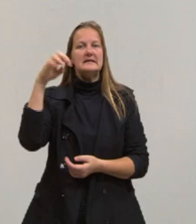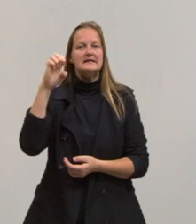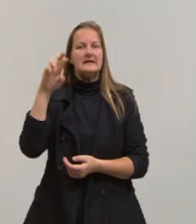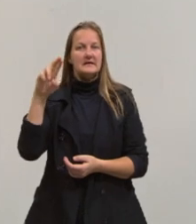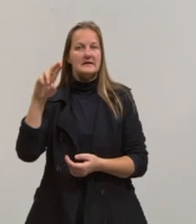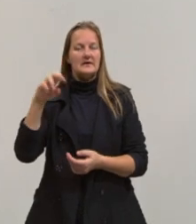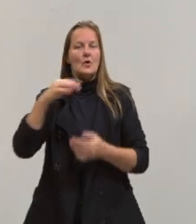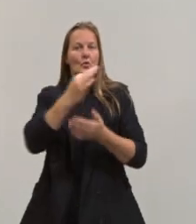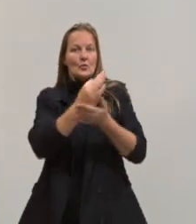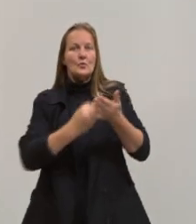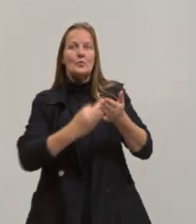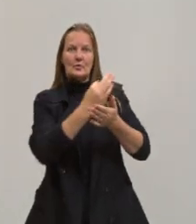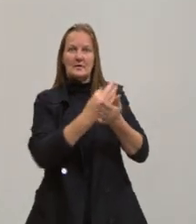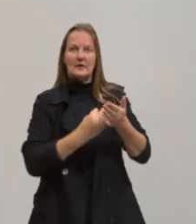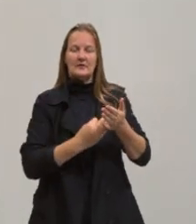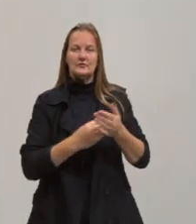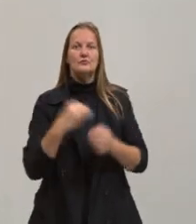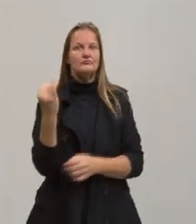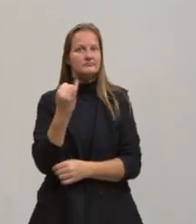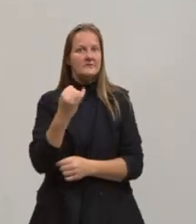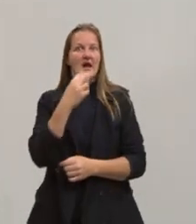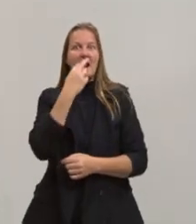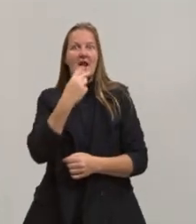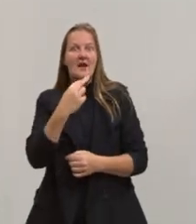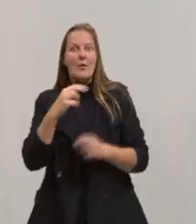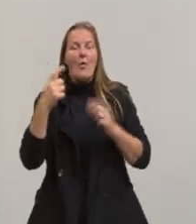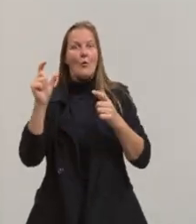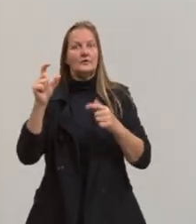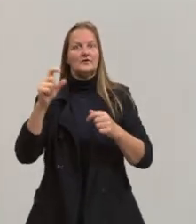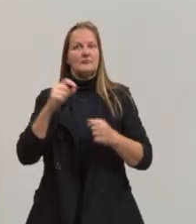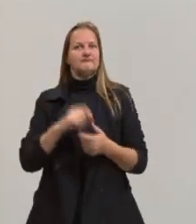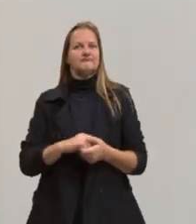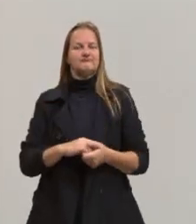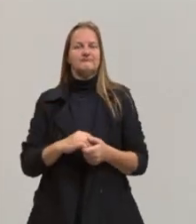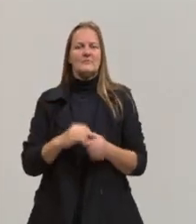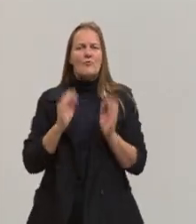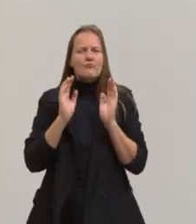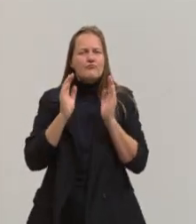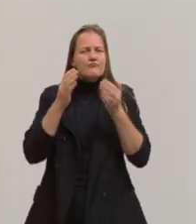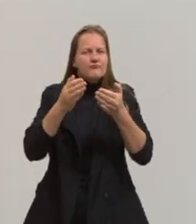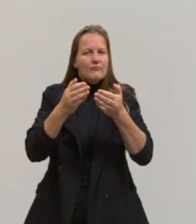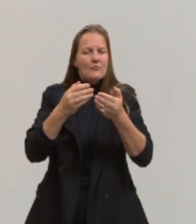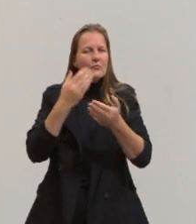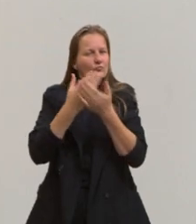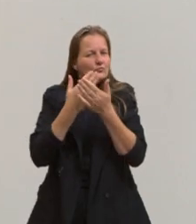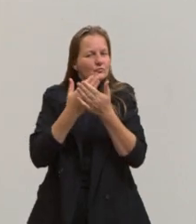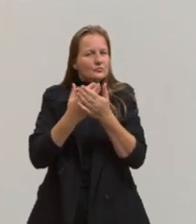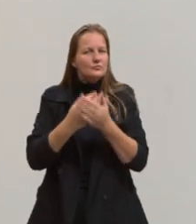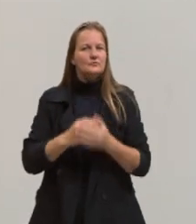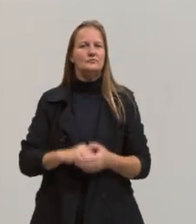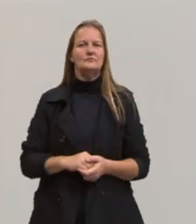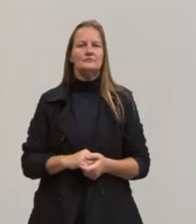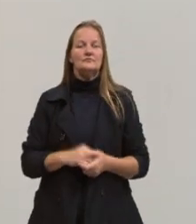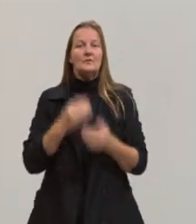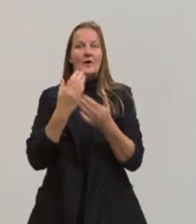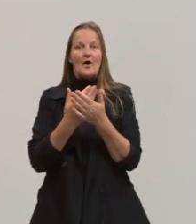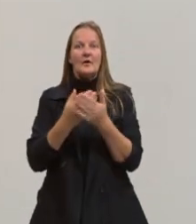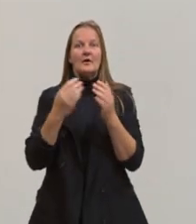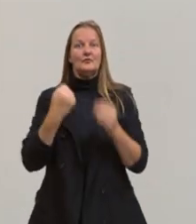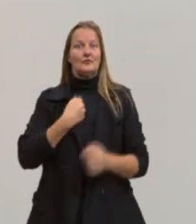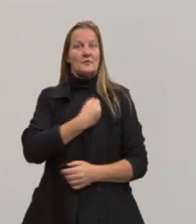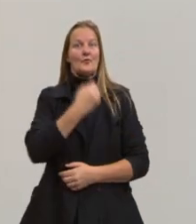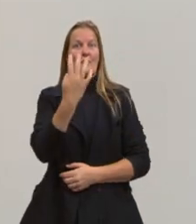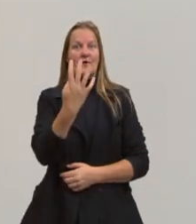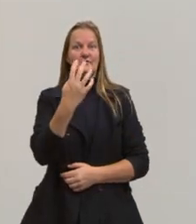de um texto e principalmente um texto que está em língua estrangeira que é o nosso alvo de estudo a praia essa aula